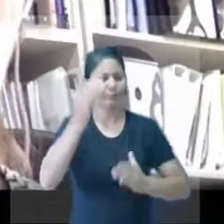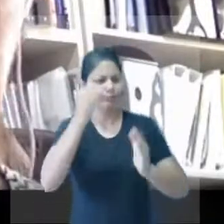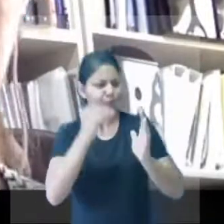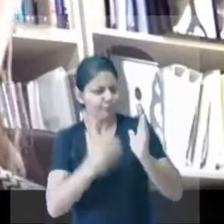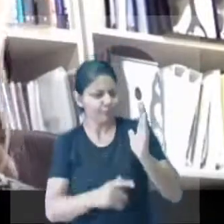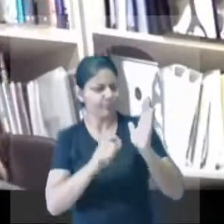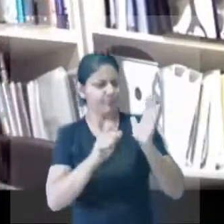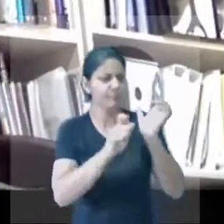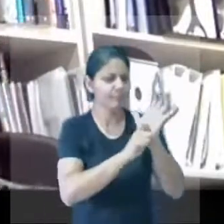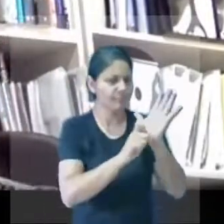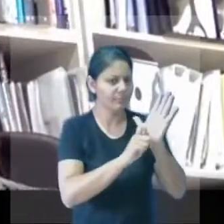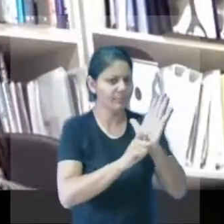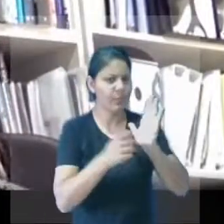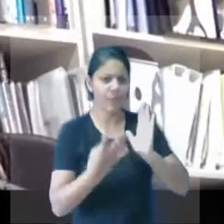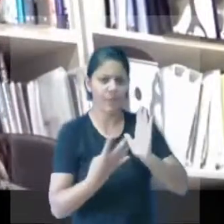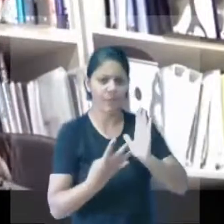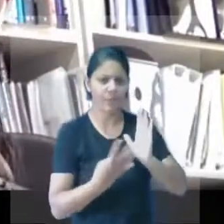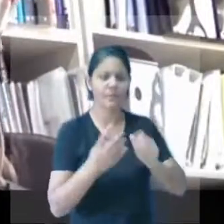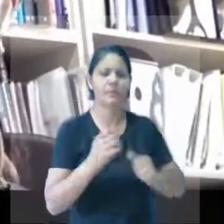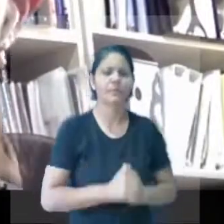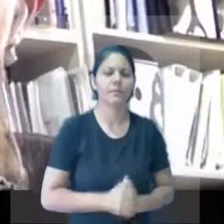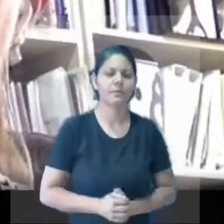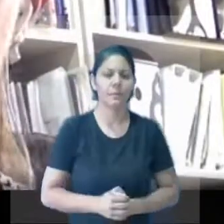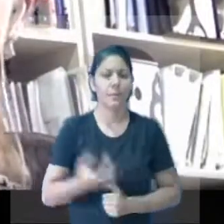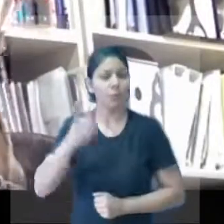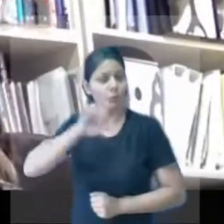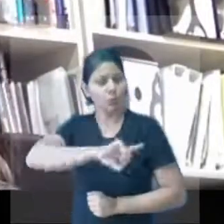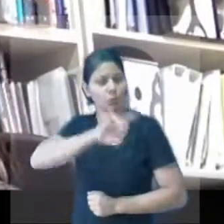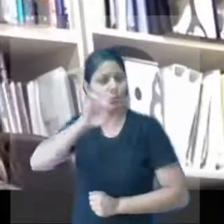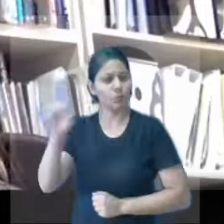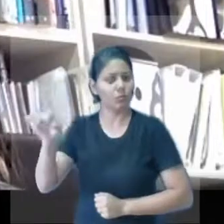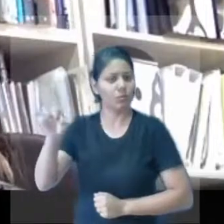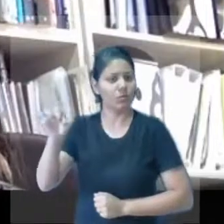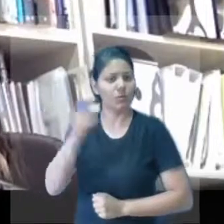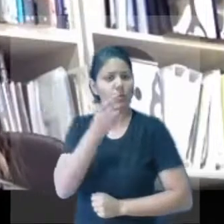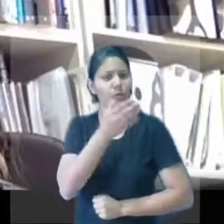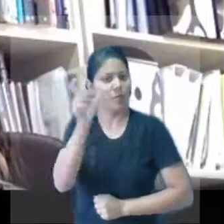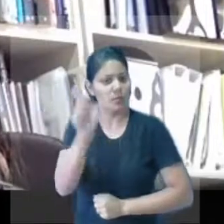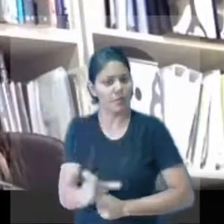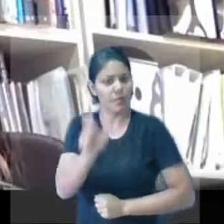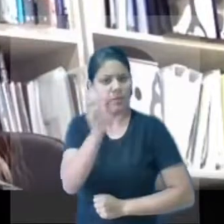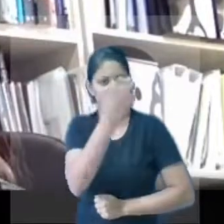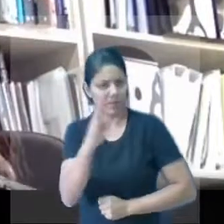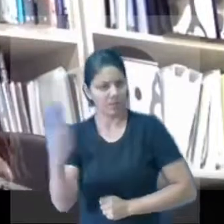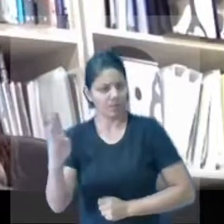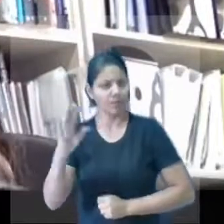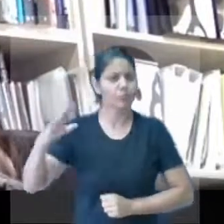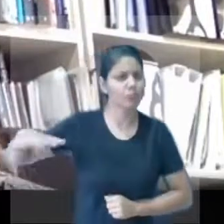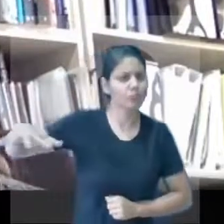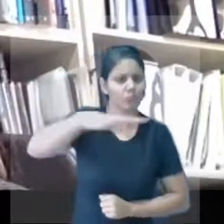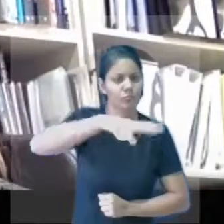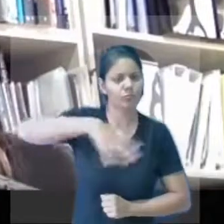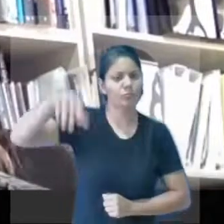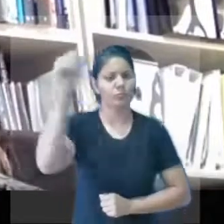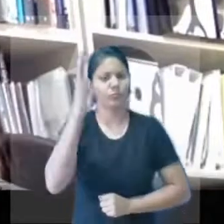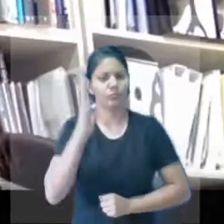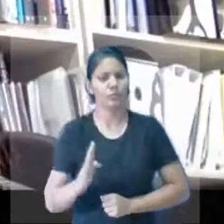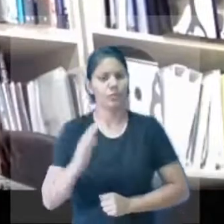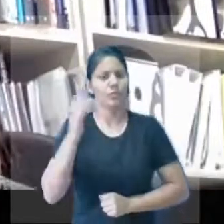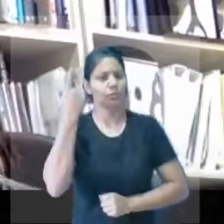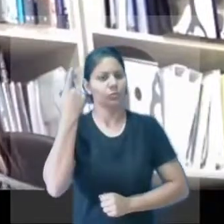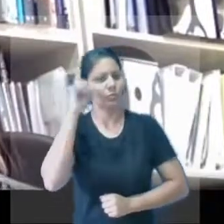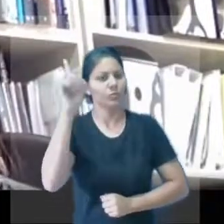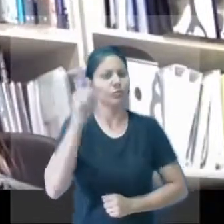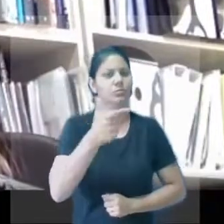artigo 4º, fica instituído o Dia do Bibliotecário a ser comemorado em todo o território nacional em 12 de